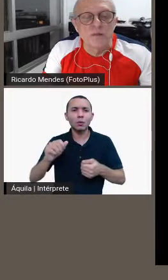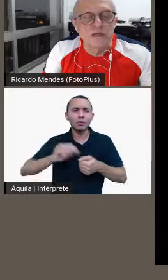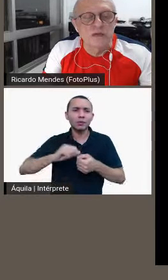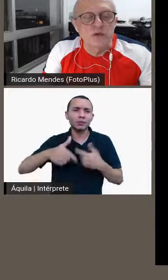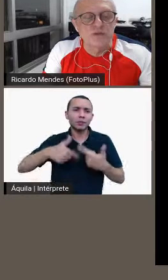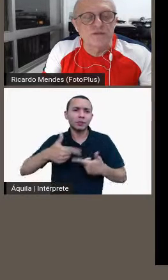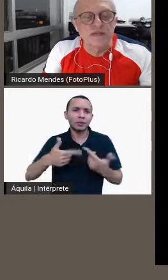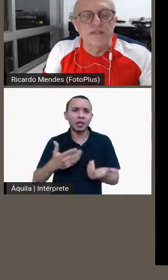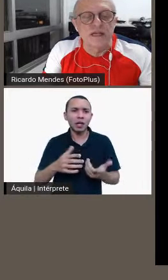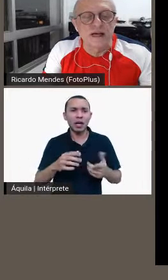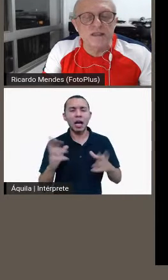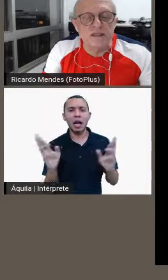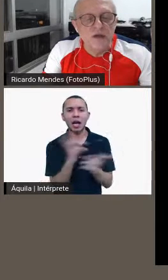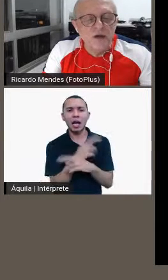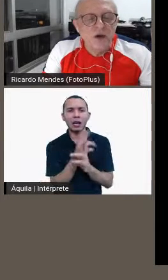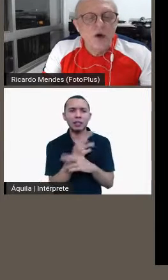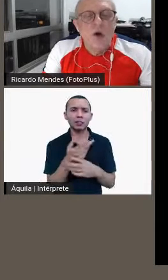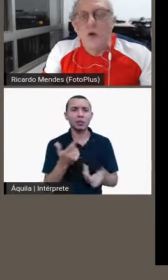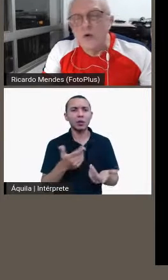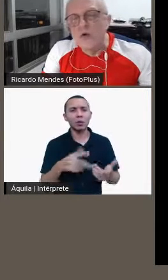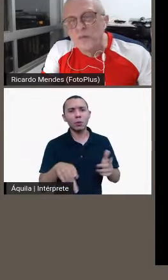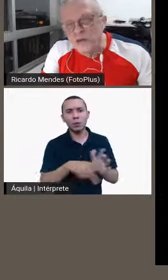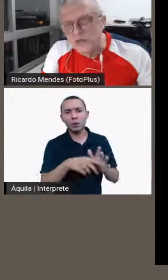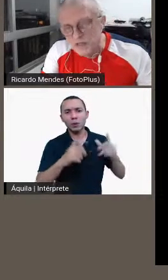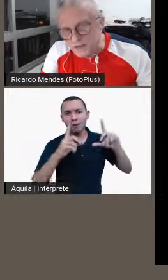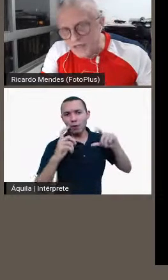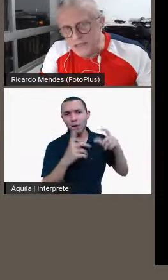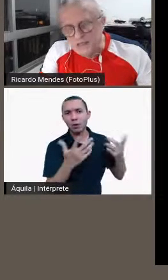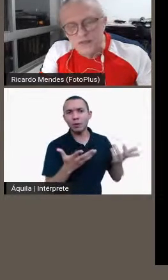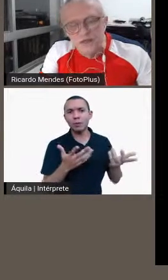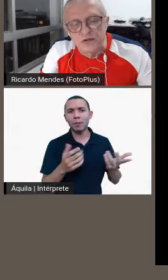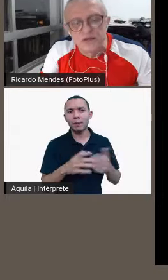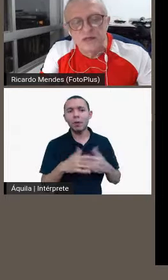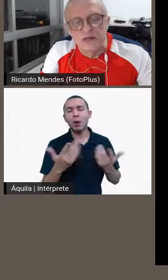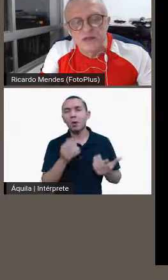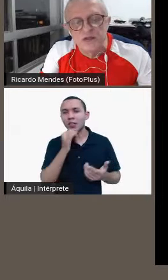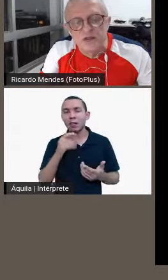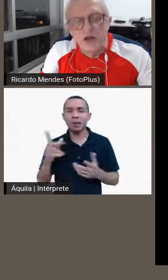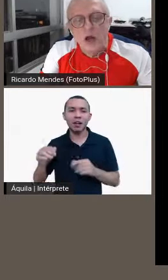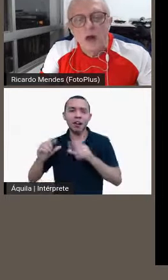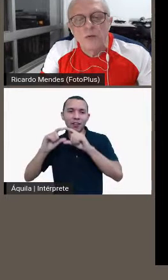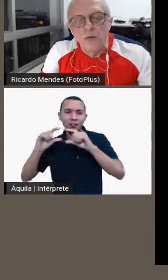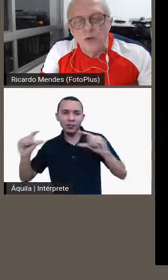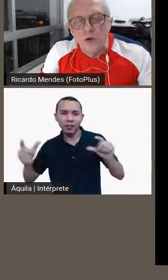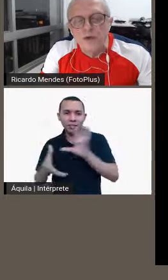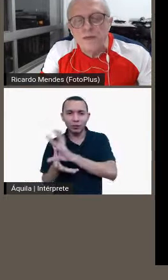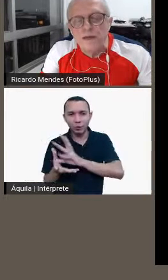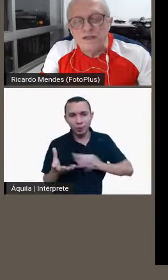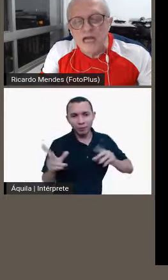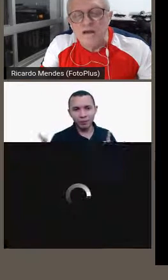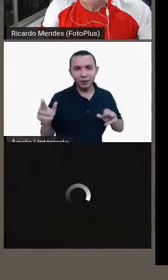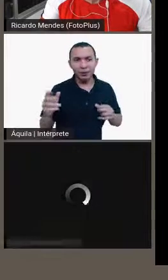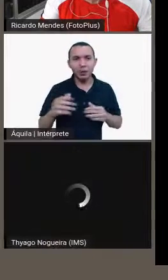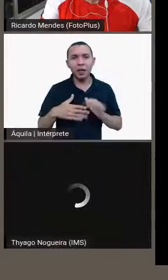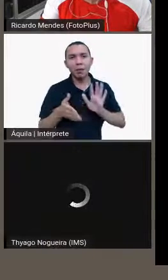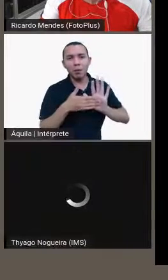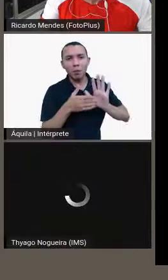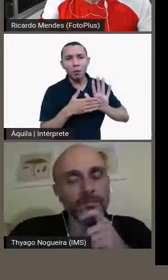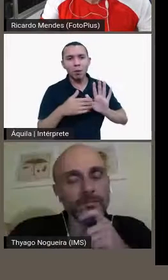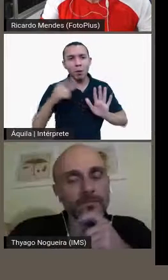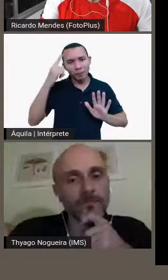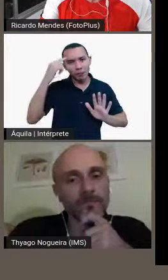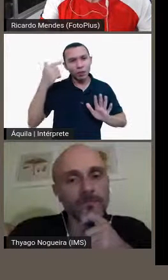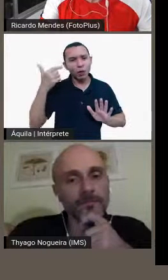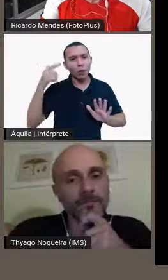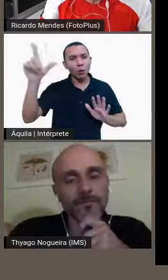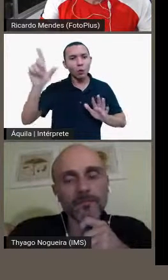com a obra e suas finalidades? Ou, roubando uma frase de Antologia Brasil, propor o impensável em tom